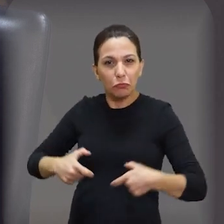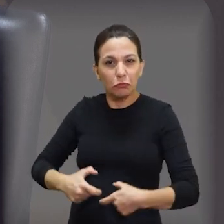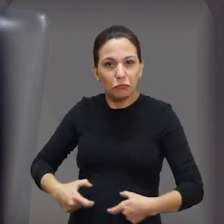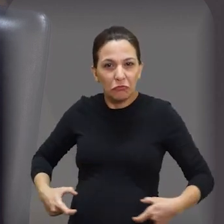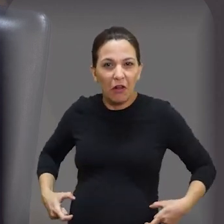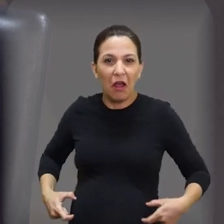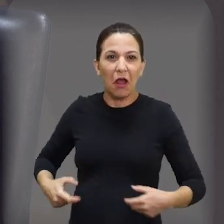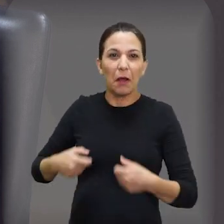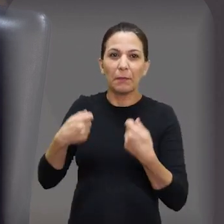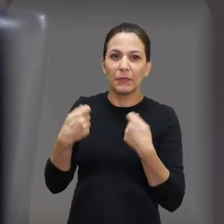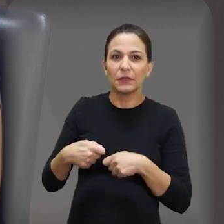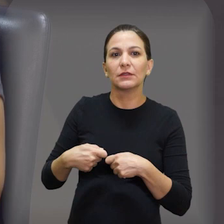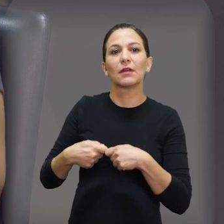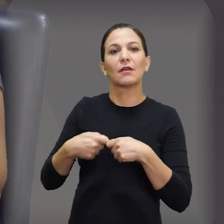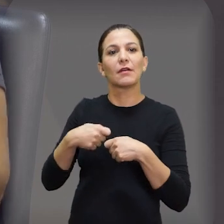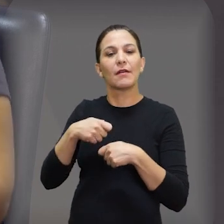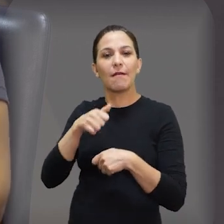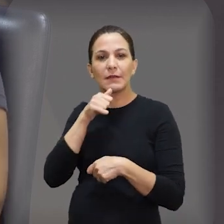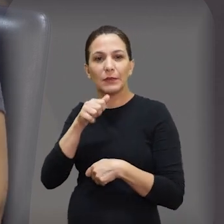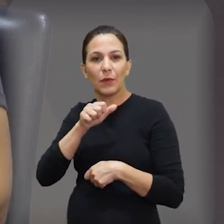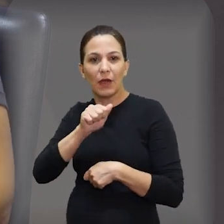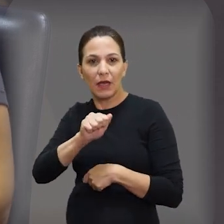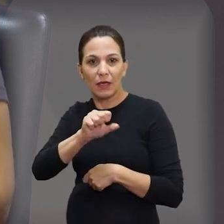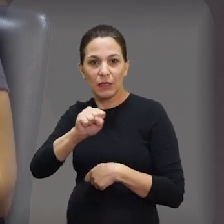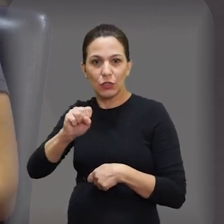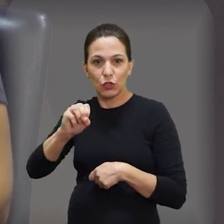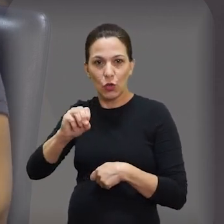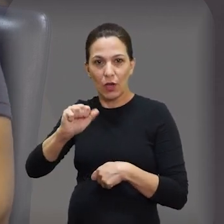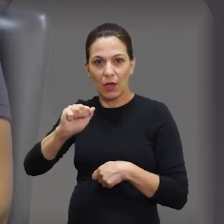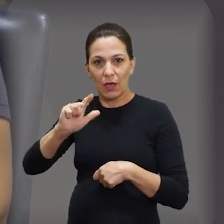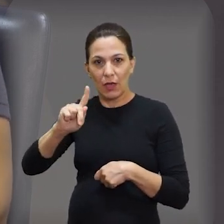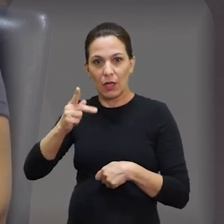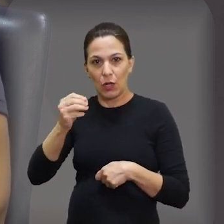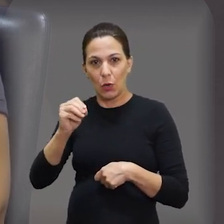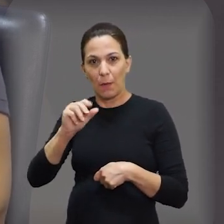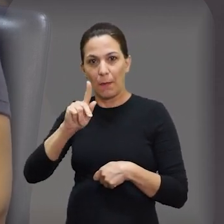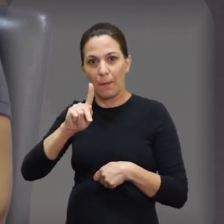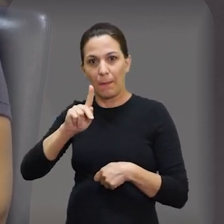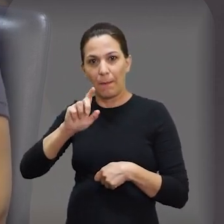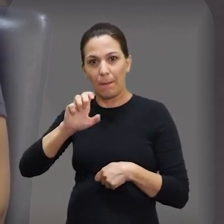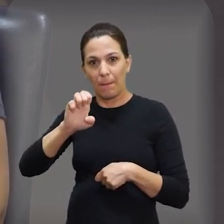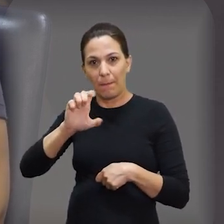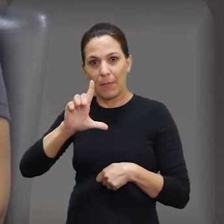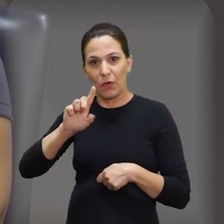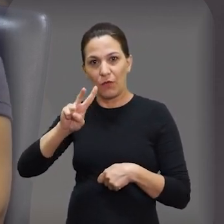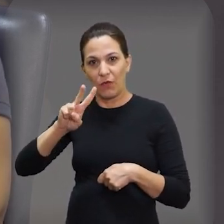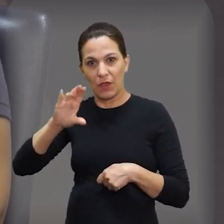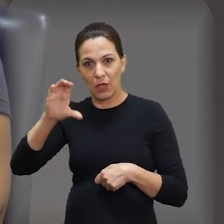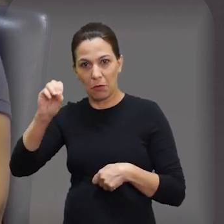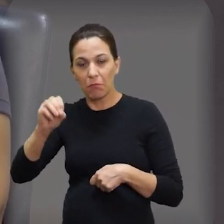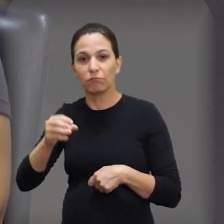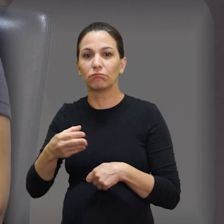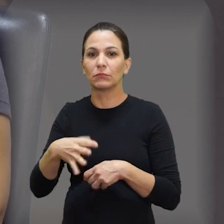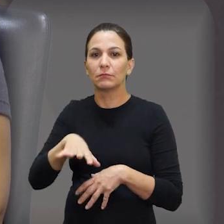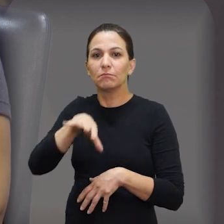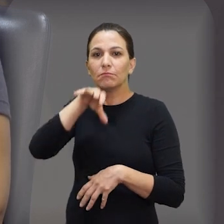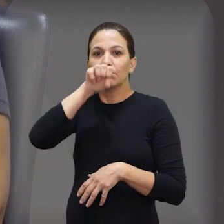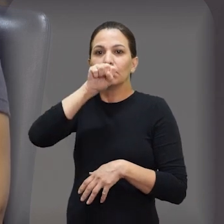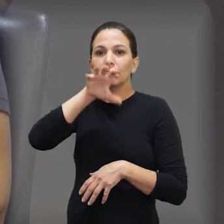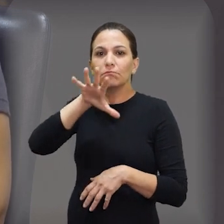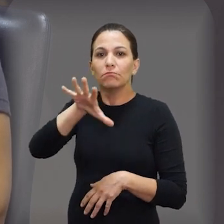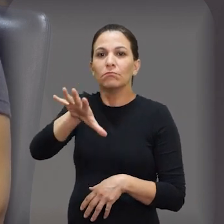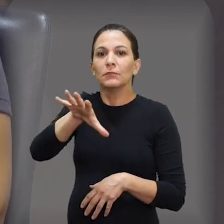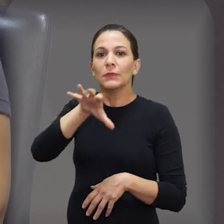né, tem uma exigência muito grande de grupos musculares que são bastante trabalhados no Pilates